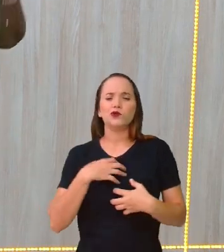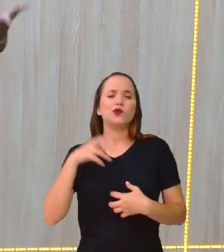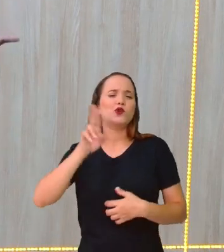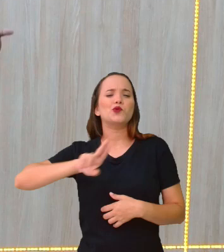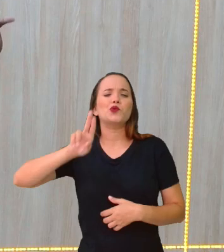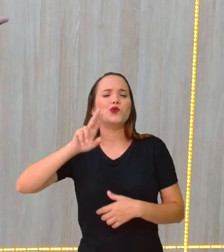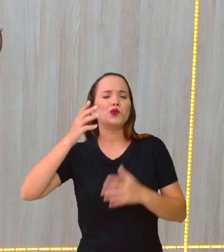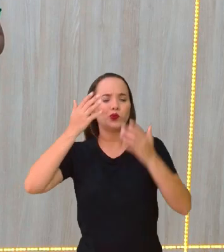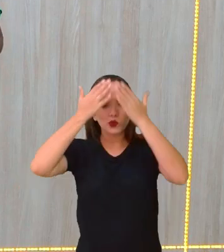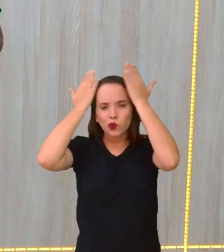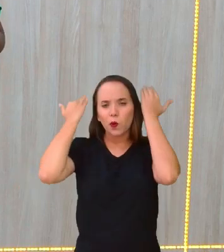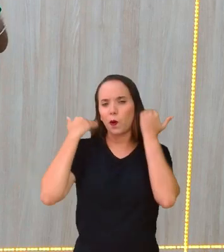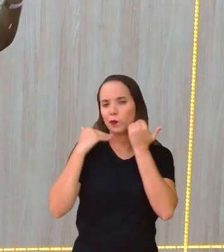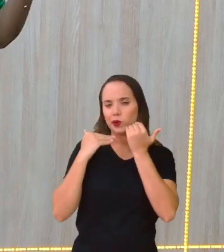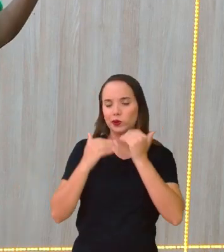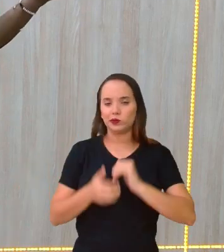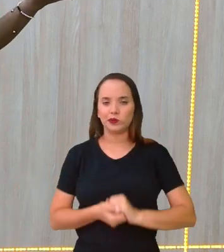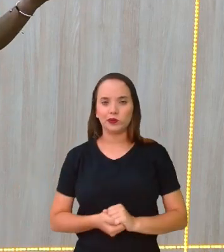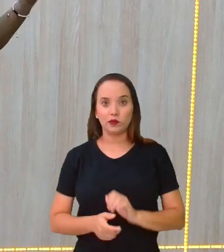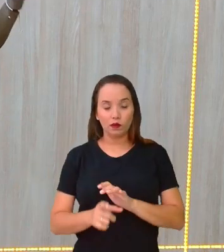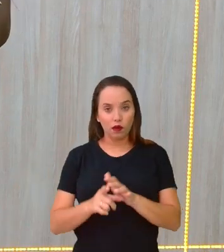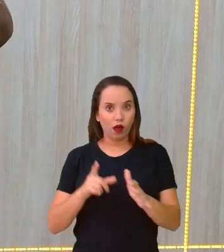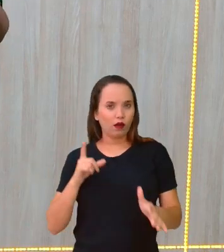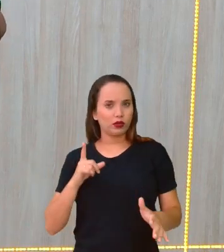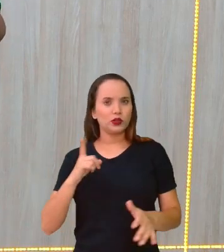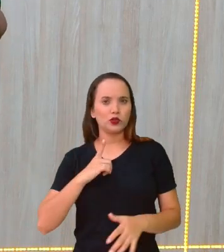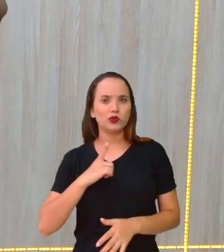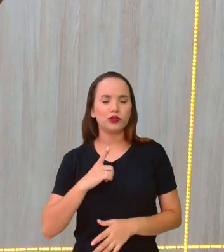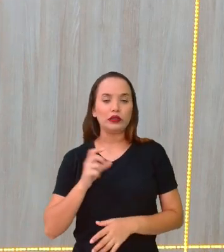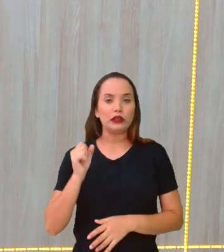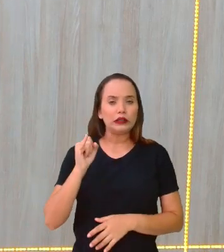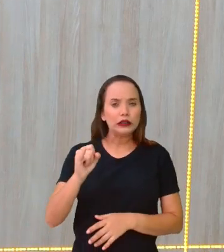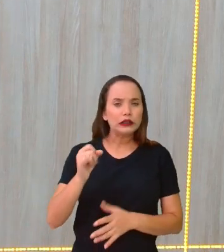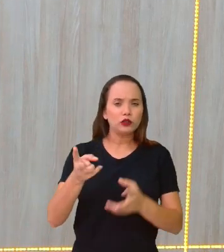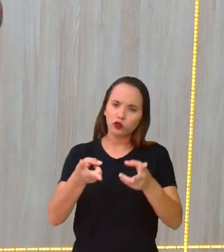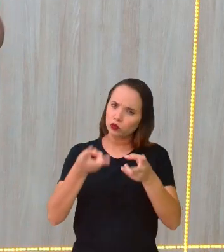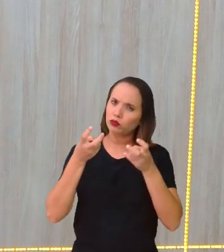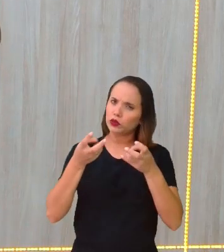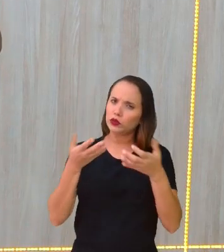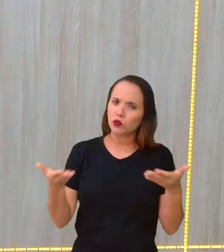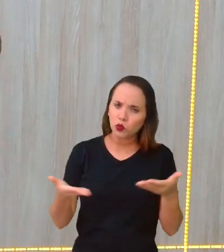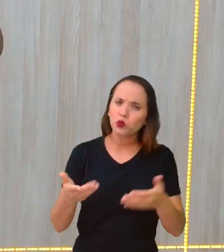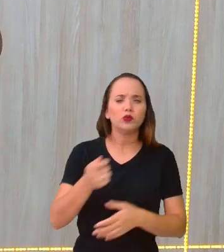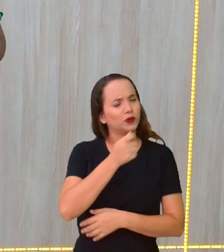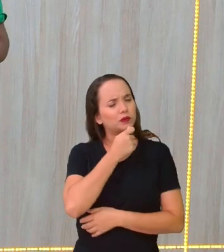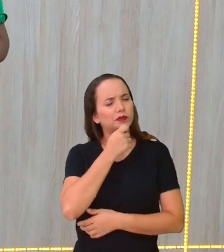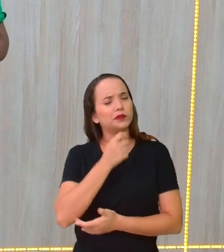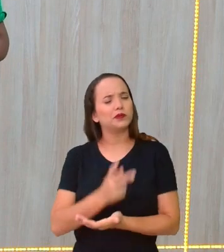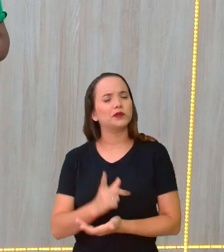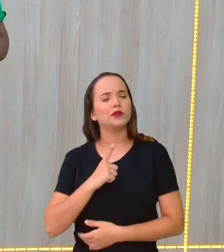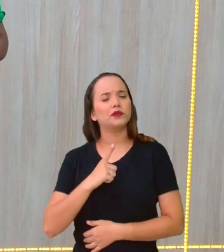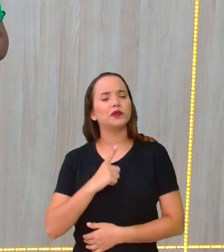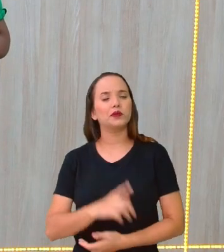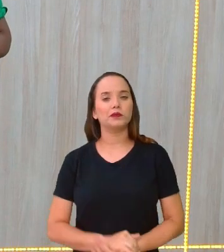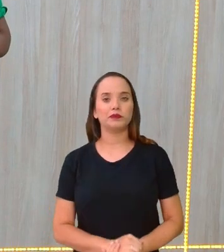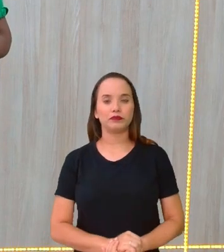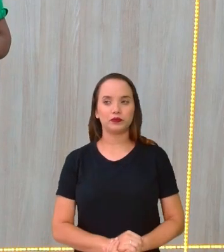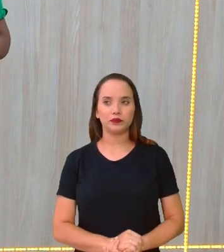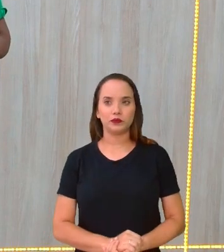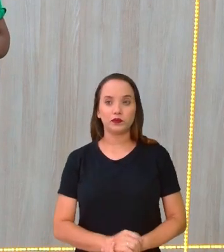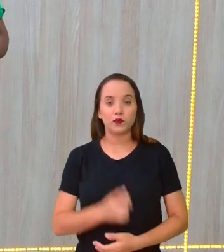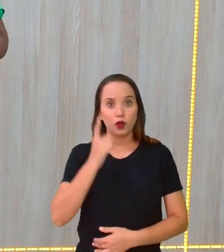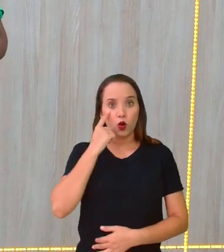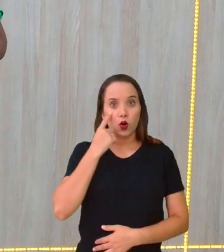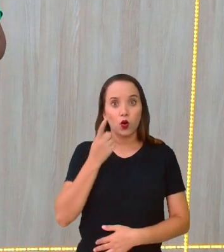que usam o cabelo. Antigamente, se existia isso, e se a gente olhar direitinho, ainda existe isso hoje na sociedade atual. Olha